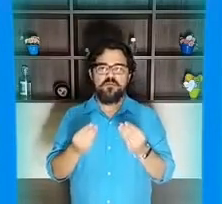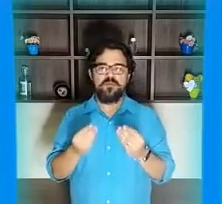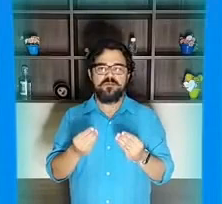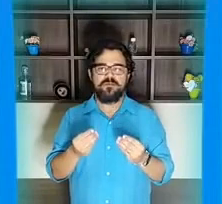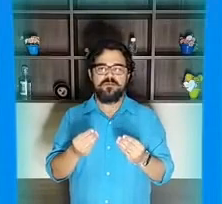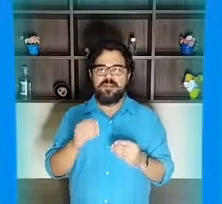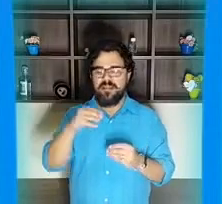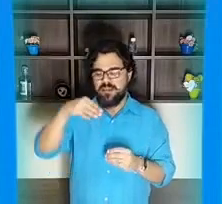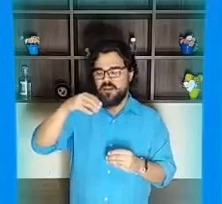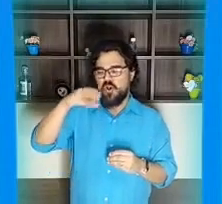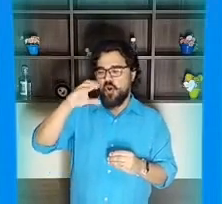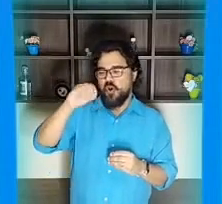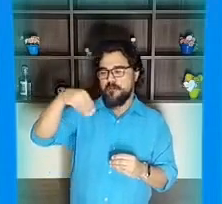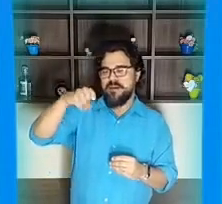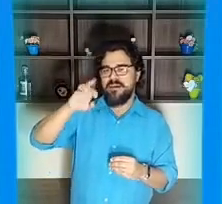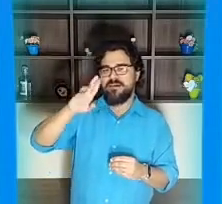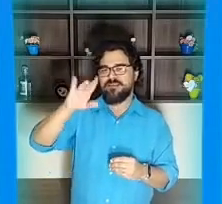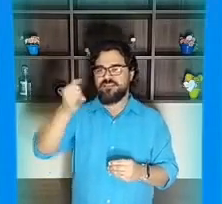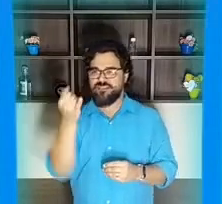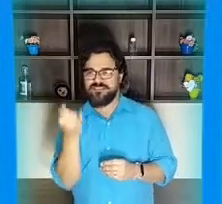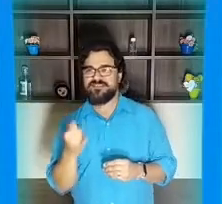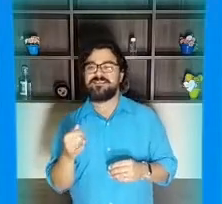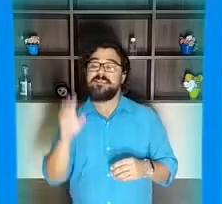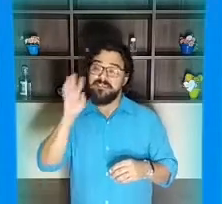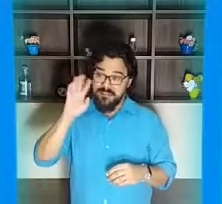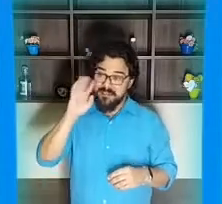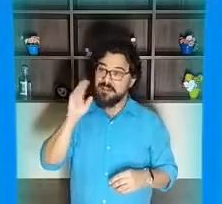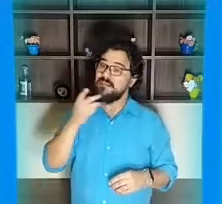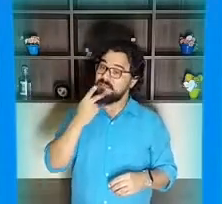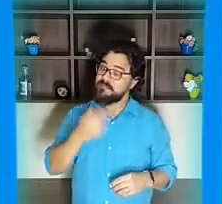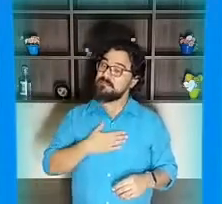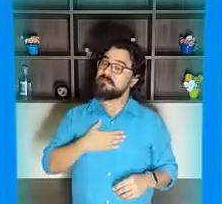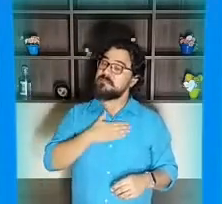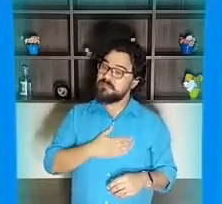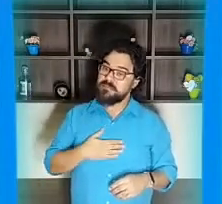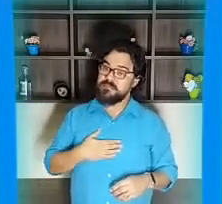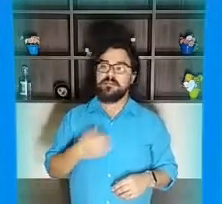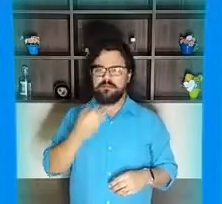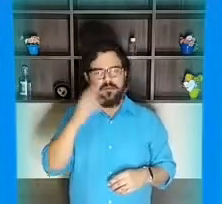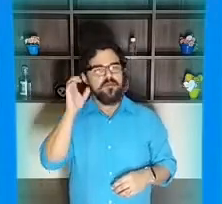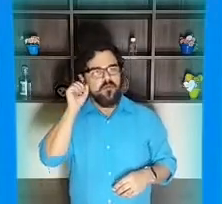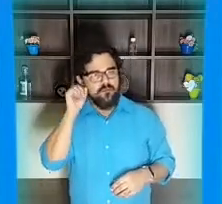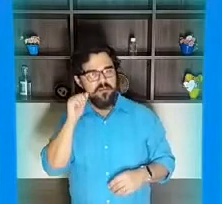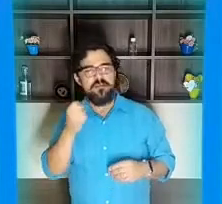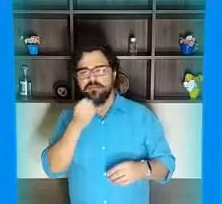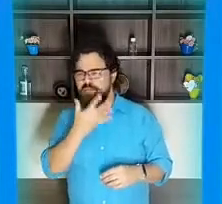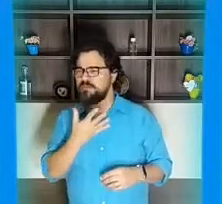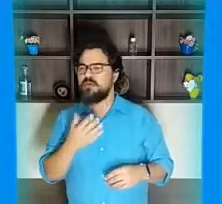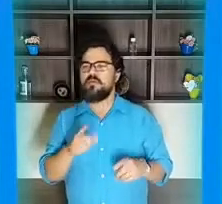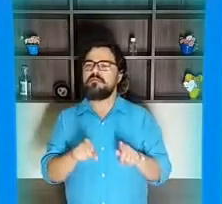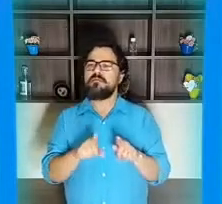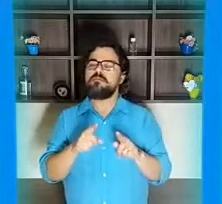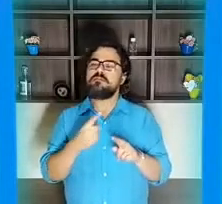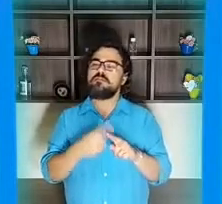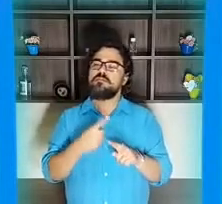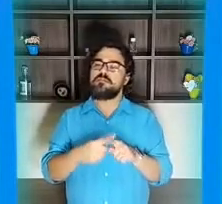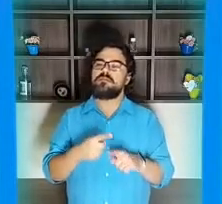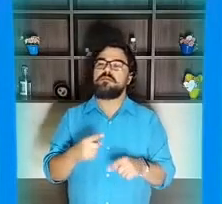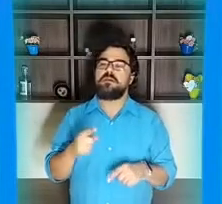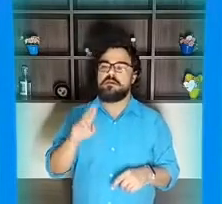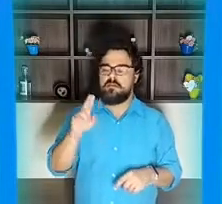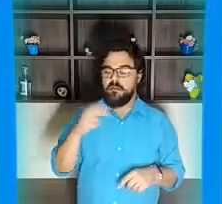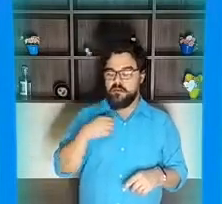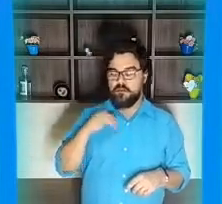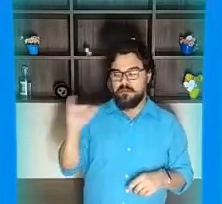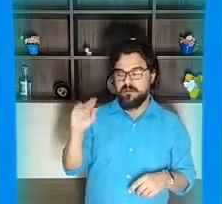nossa, que legal! Que bom que você tá curtindo, Denis, pra gente ouvir isso é muito bom, porque eu sou, como eu falei pro Hércules também, as suas músicas